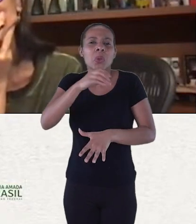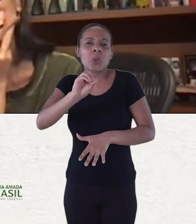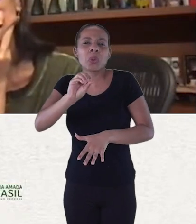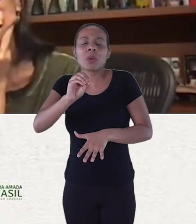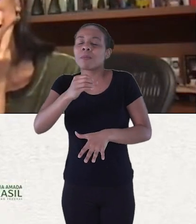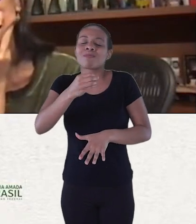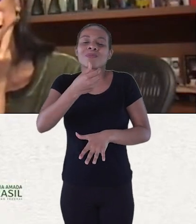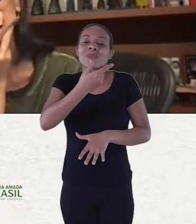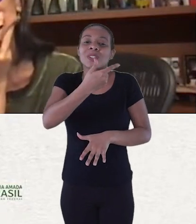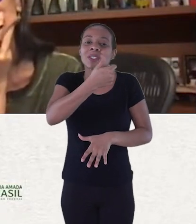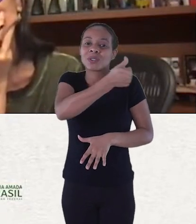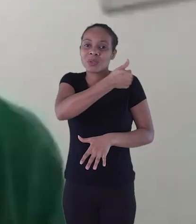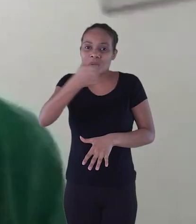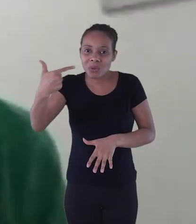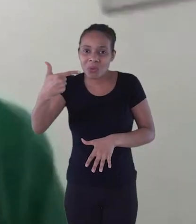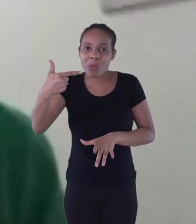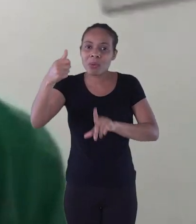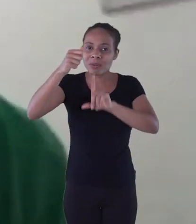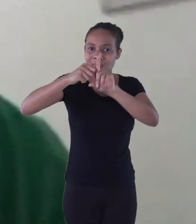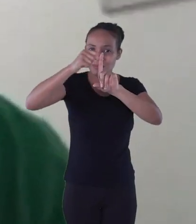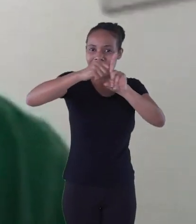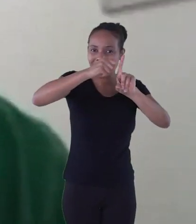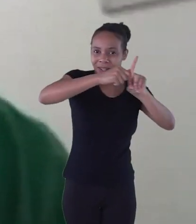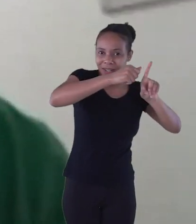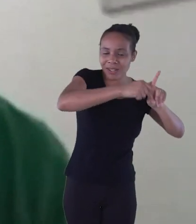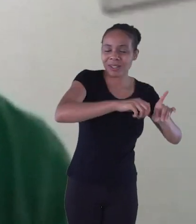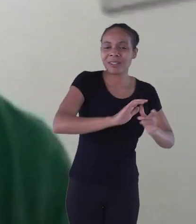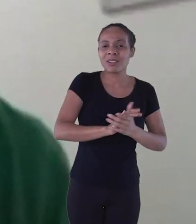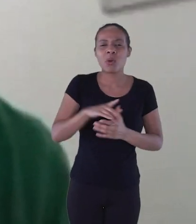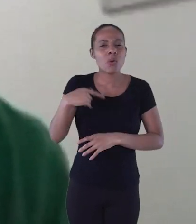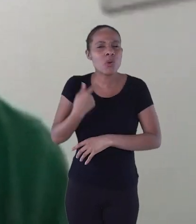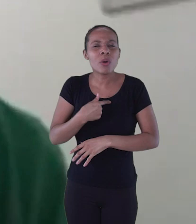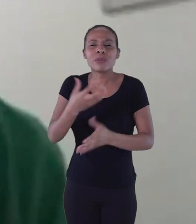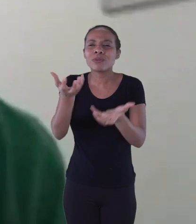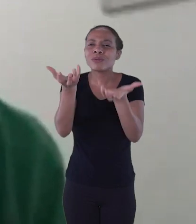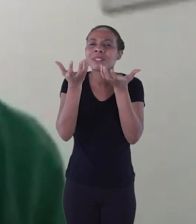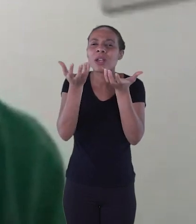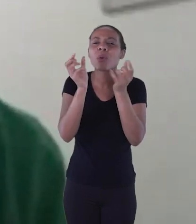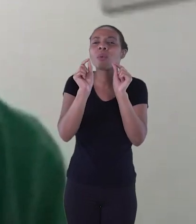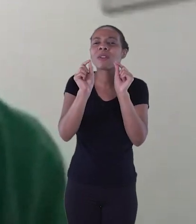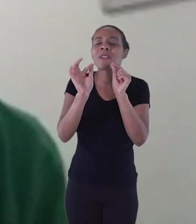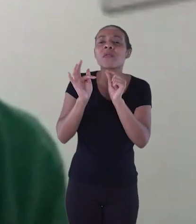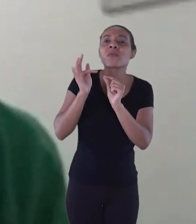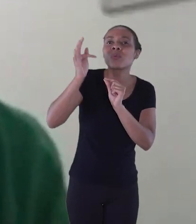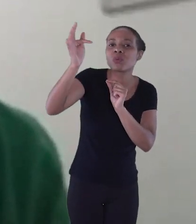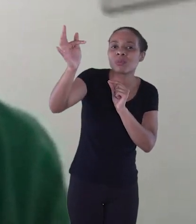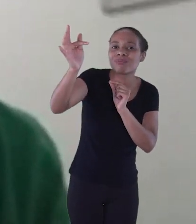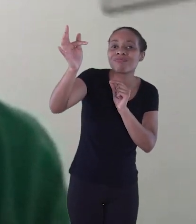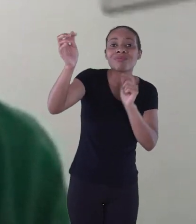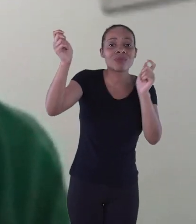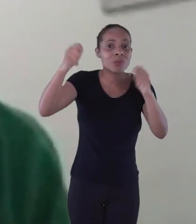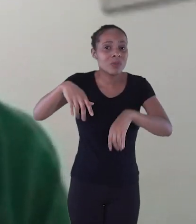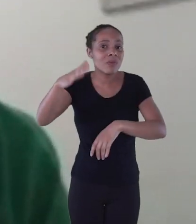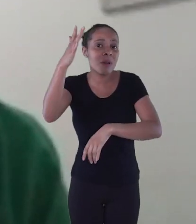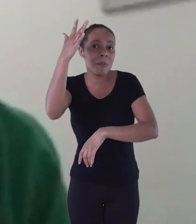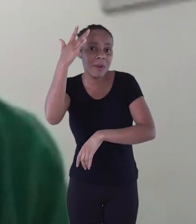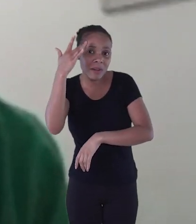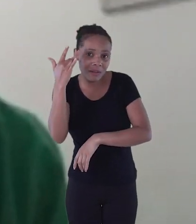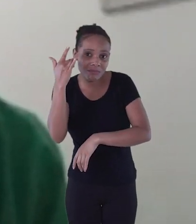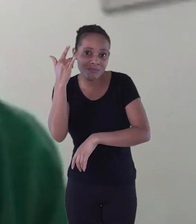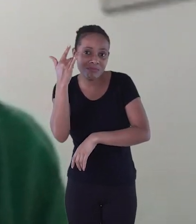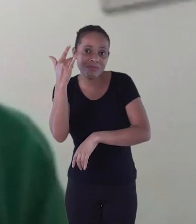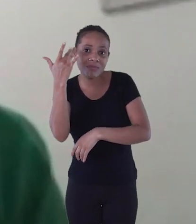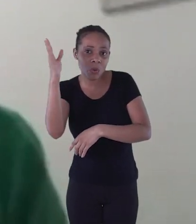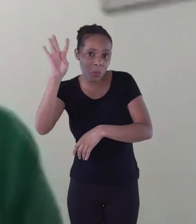futuro, né? E o futuro pode ser amanhã, né? Que é quarta-feira, como é também o futuro de